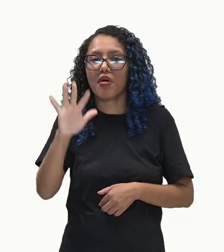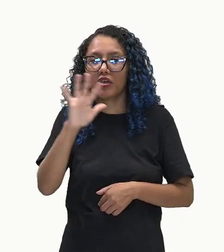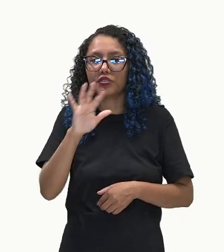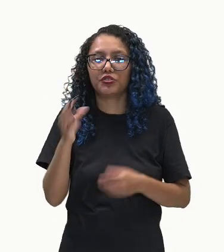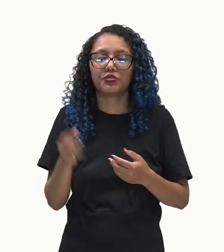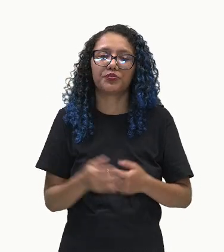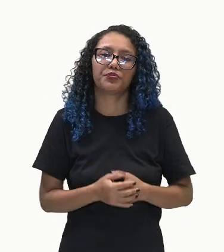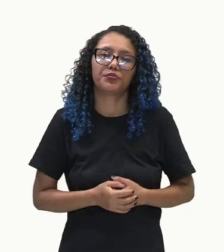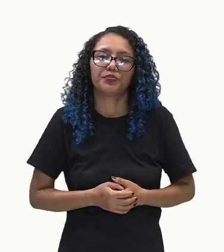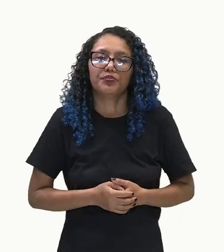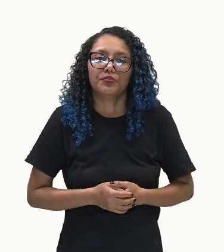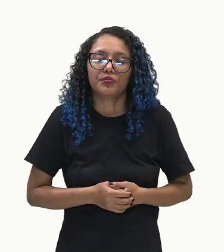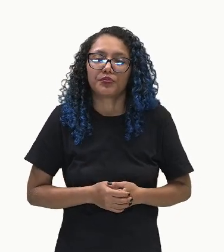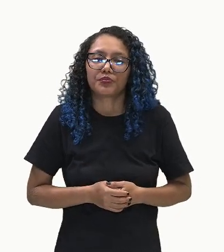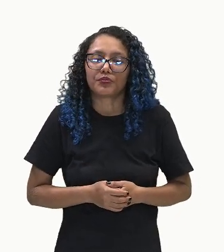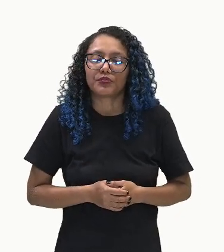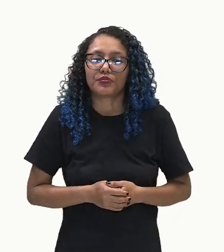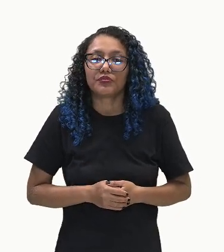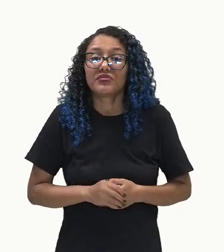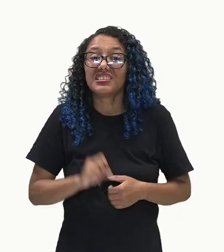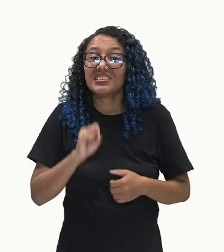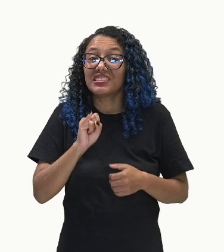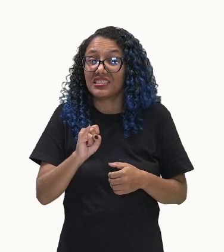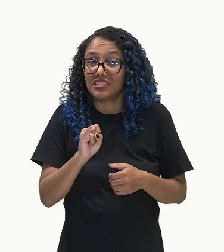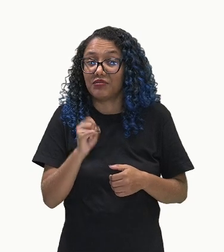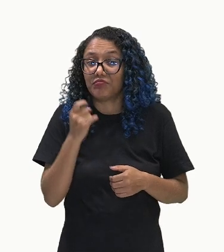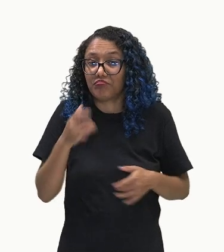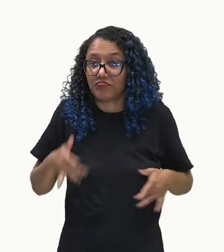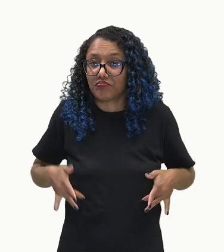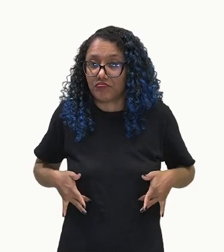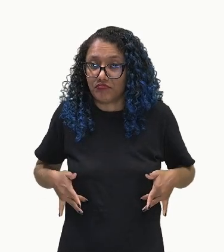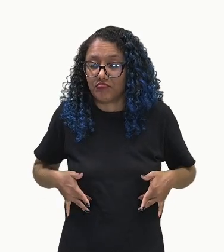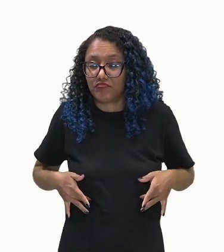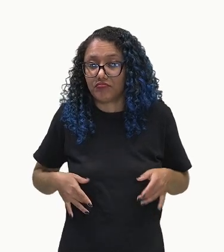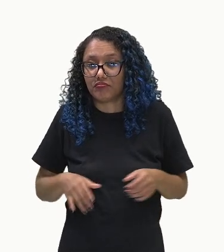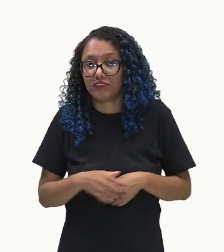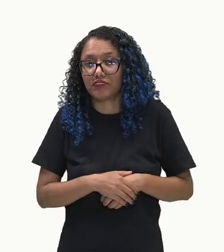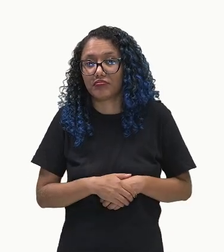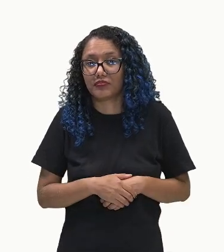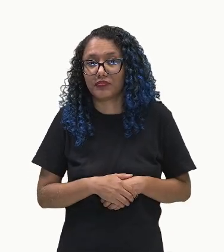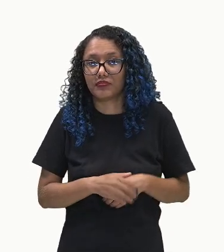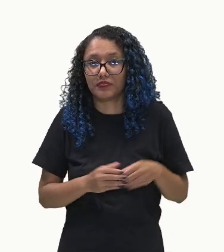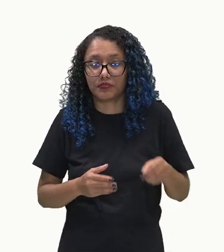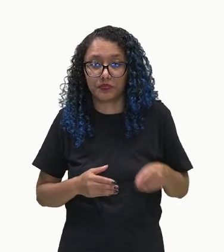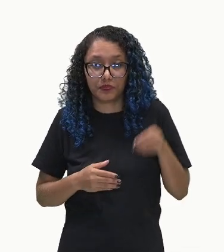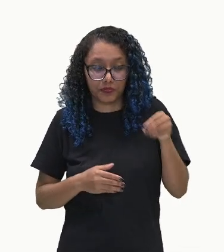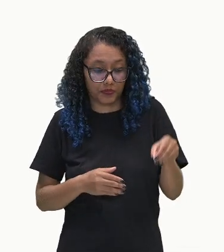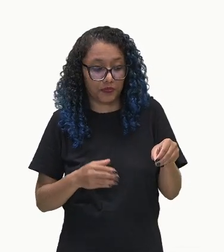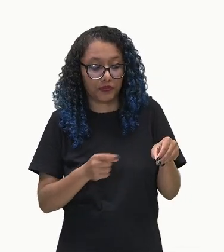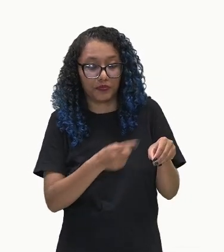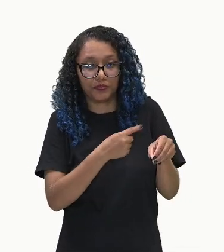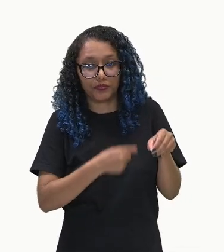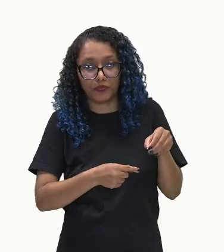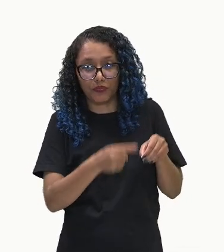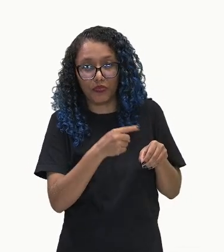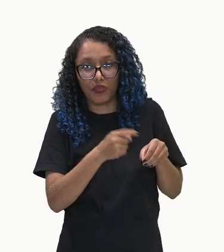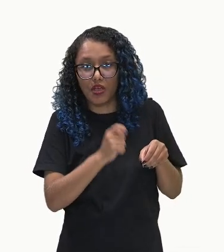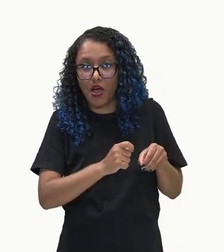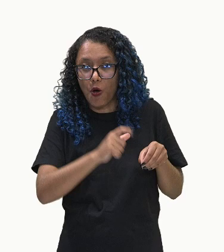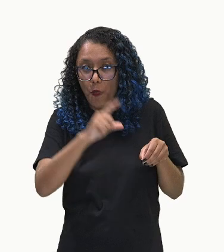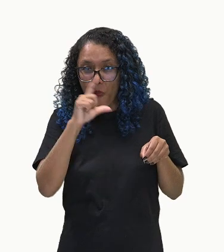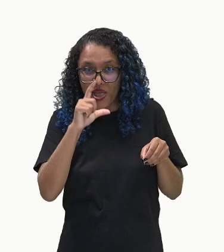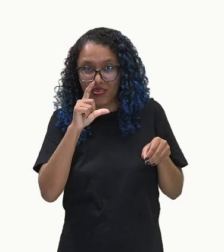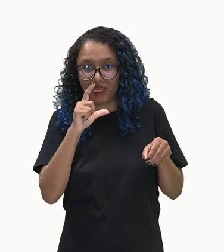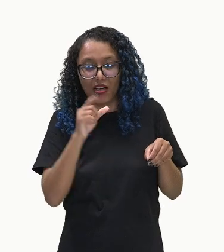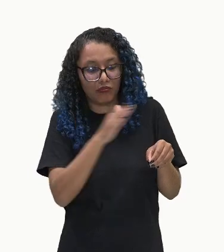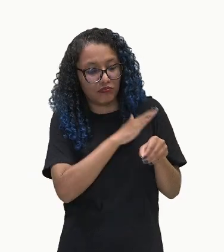partes. Se eu puder aumentar o rim, pelo menos uma parte dele, fazer um corte, ele vai